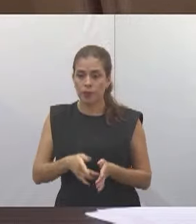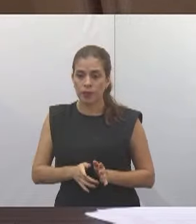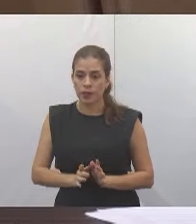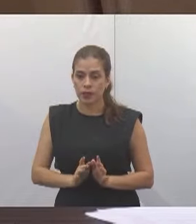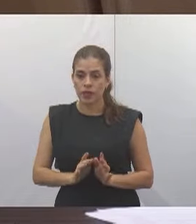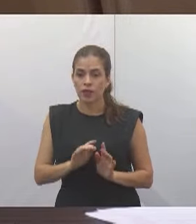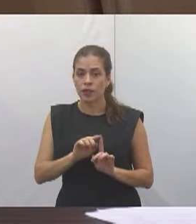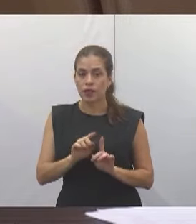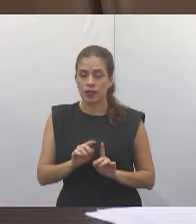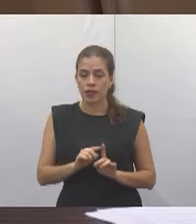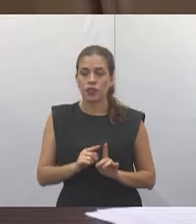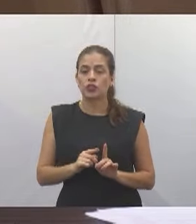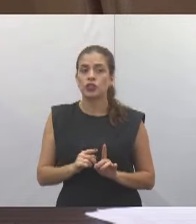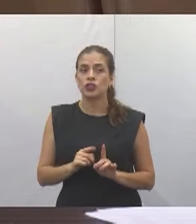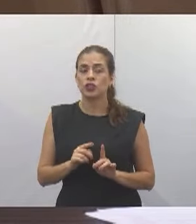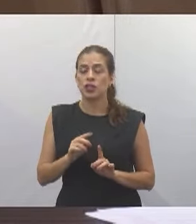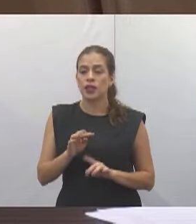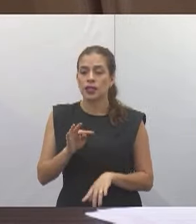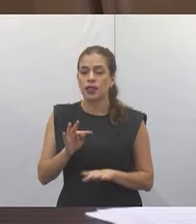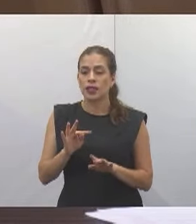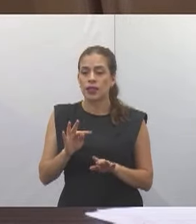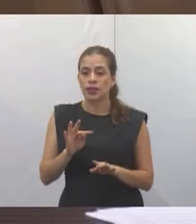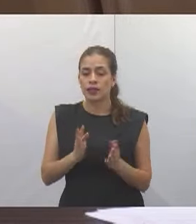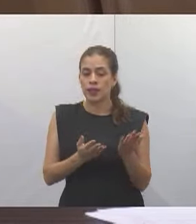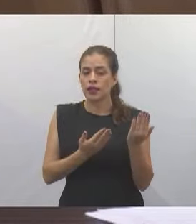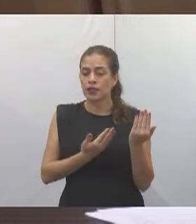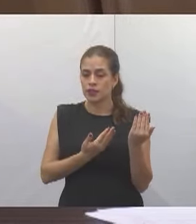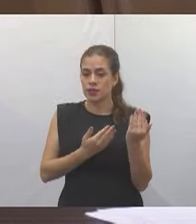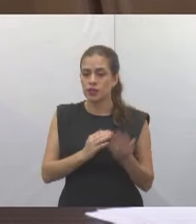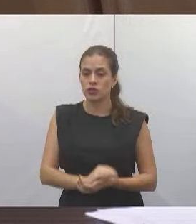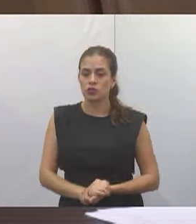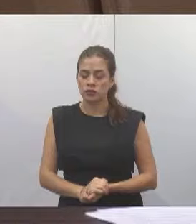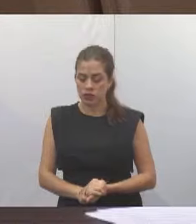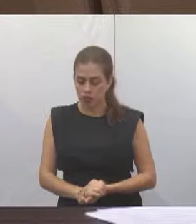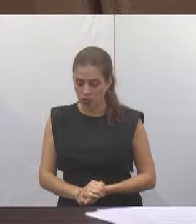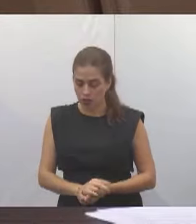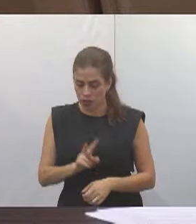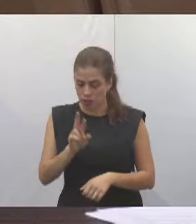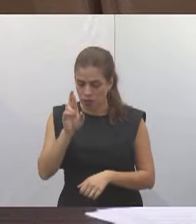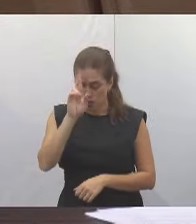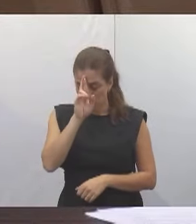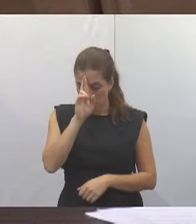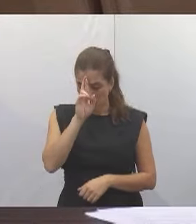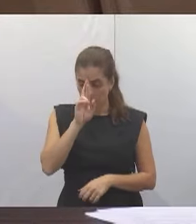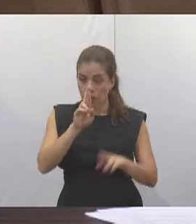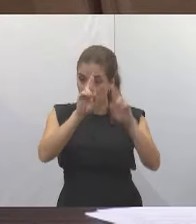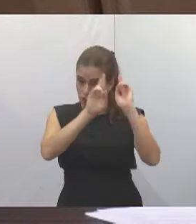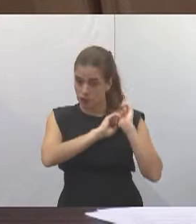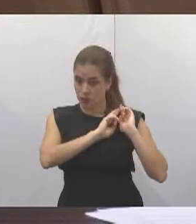que é responsável pela UPA do Parque Meia Lua e pela Unidade de Saúde da Família Central.